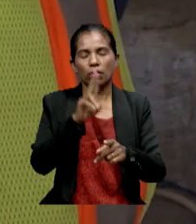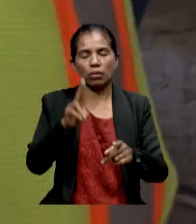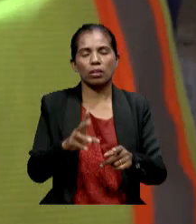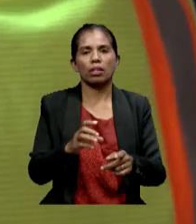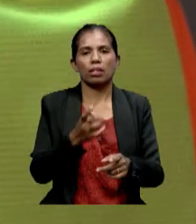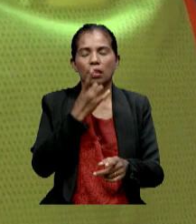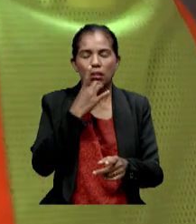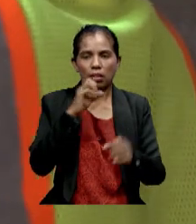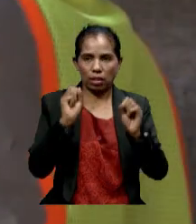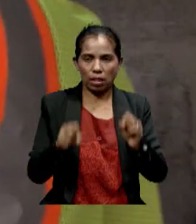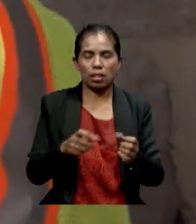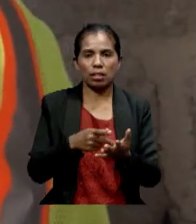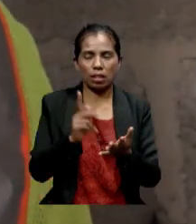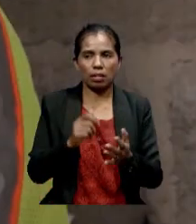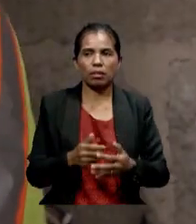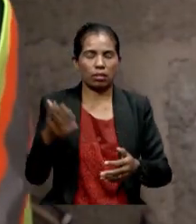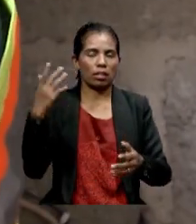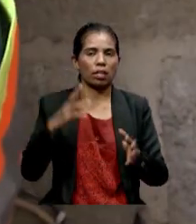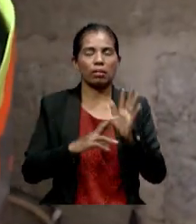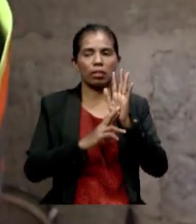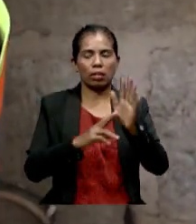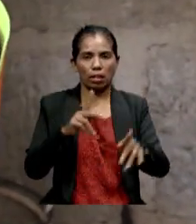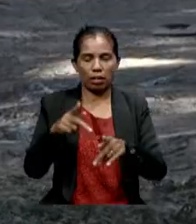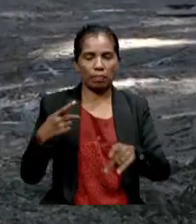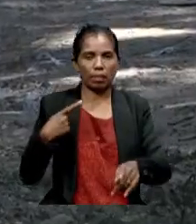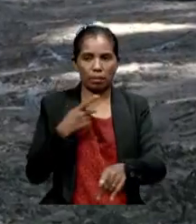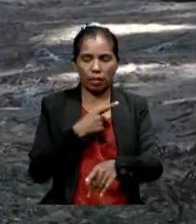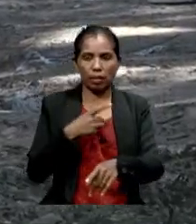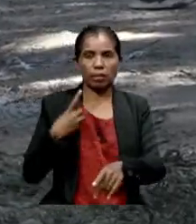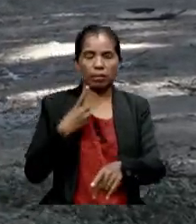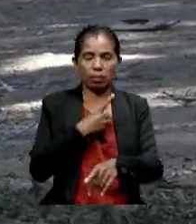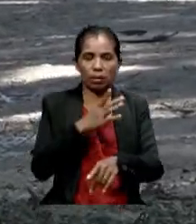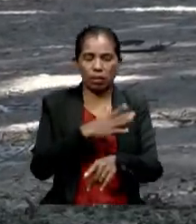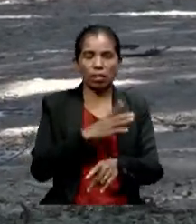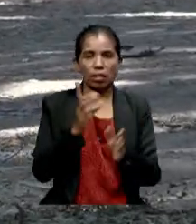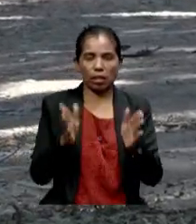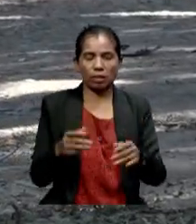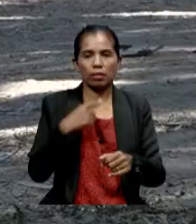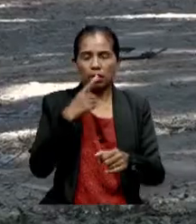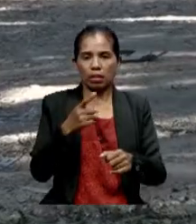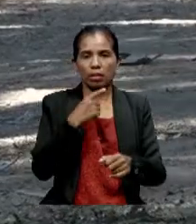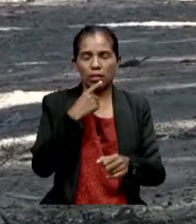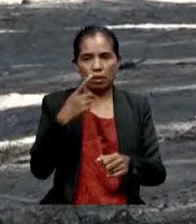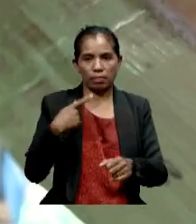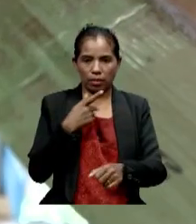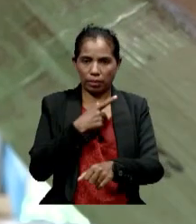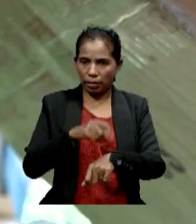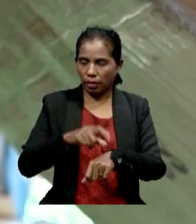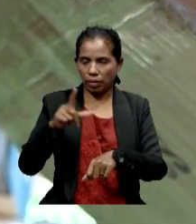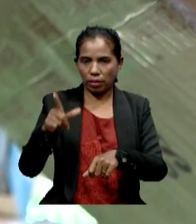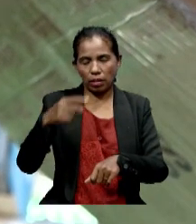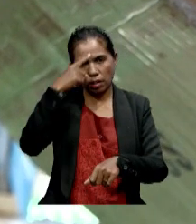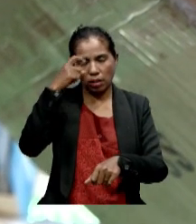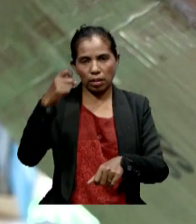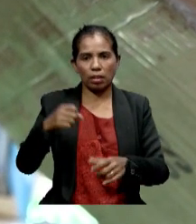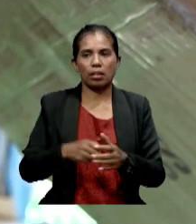selo. Antes né, representante povo e Parlamento Nacional mos questiona assunto né e a plenária Parlamento Nacional também